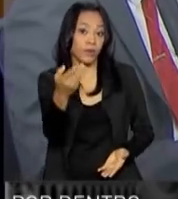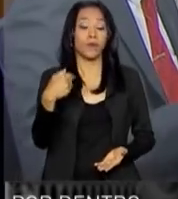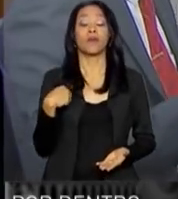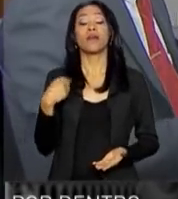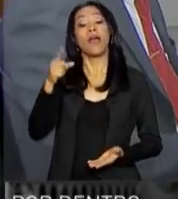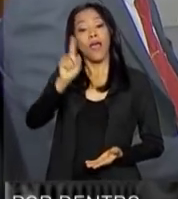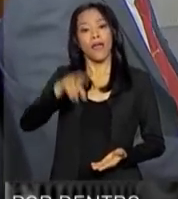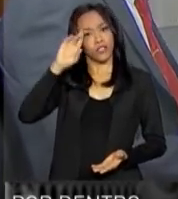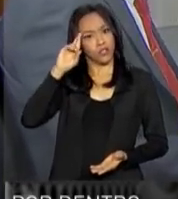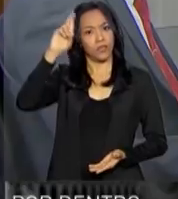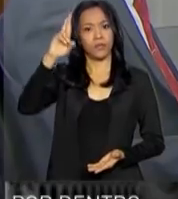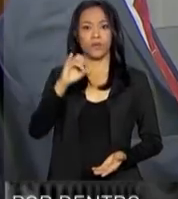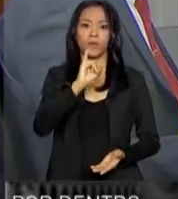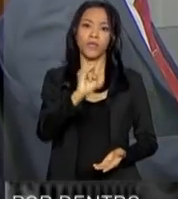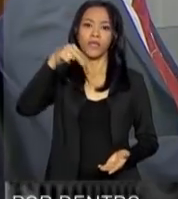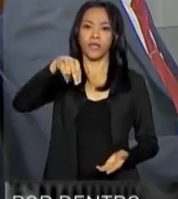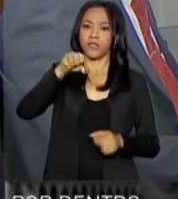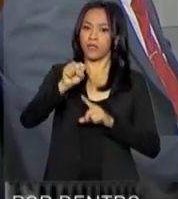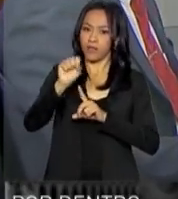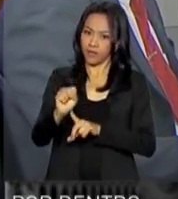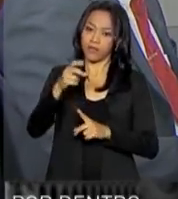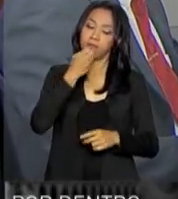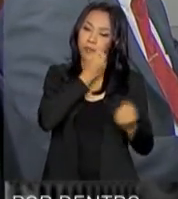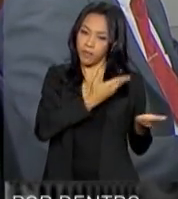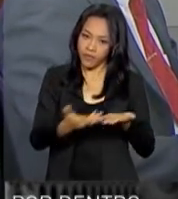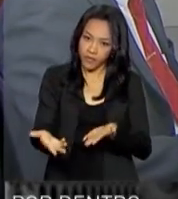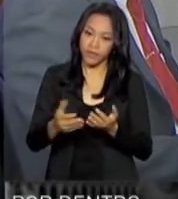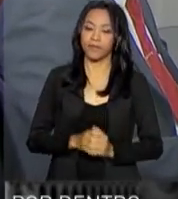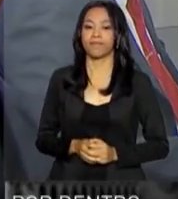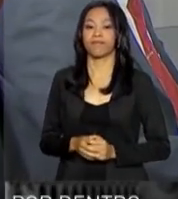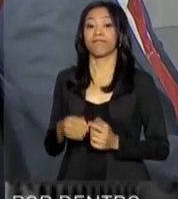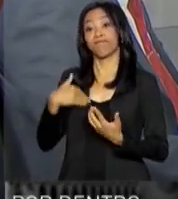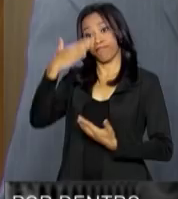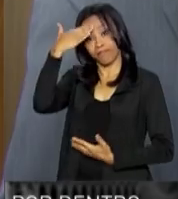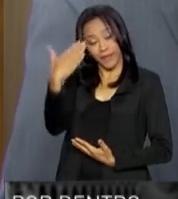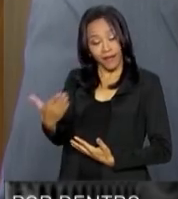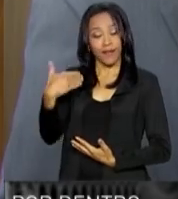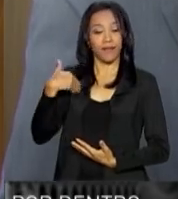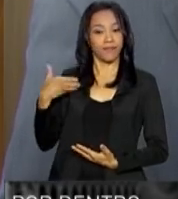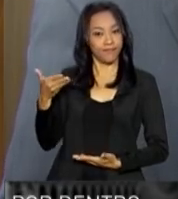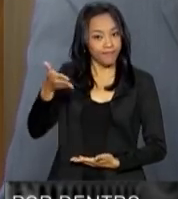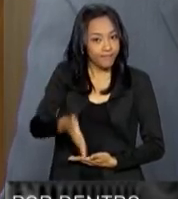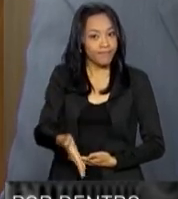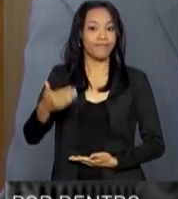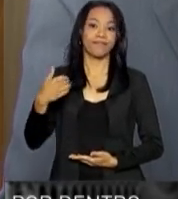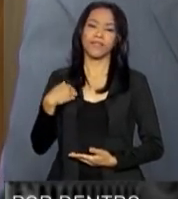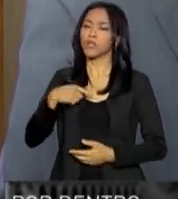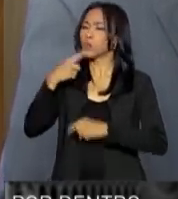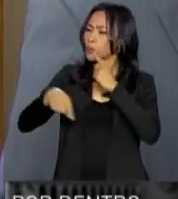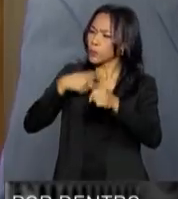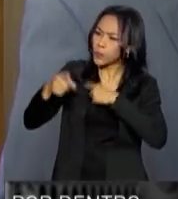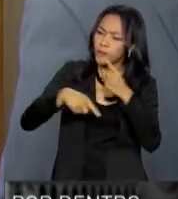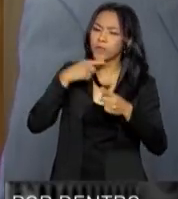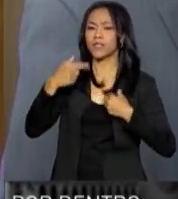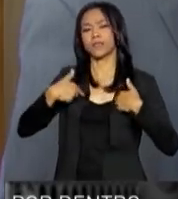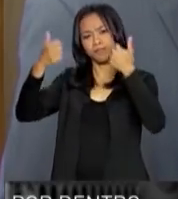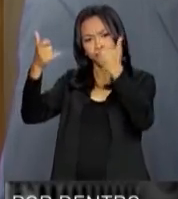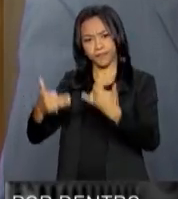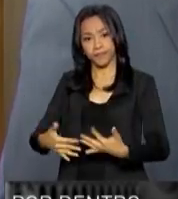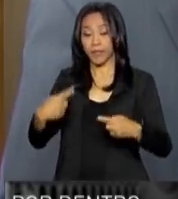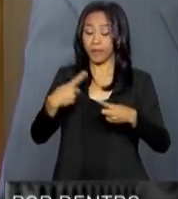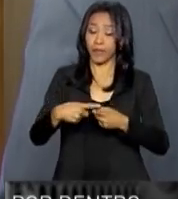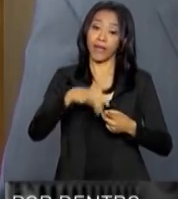presença seja bem vindo olá caro obrigado pelo convite obrigado por estar aqui a gente pode tirar várias dúvidas a ikea previdência é uma coisa